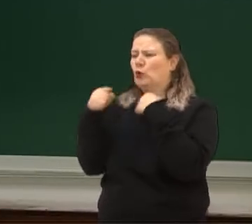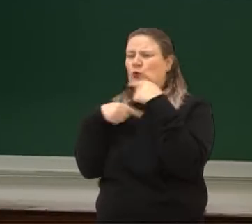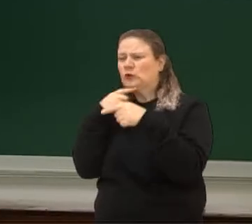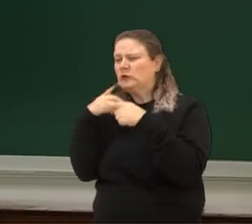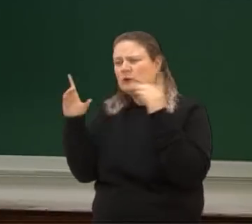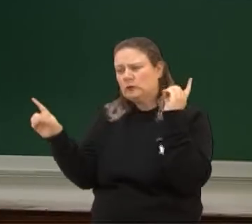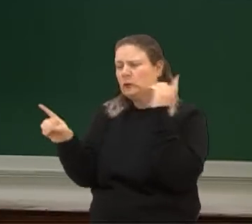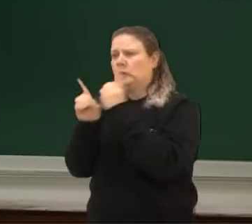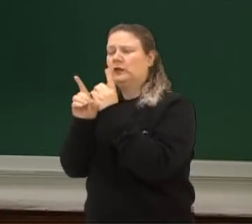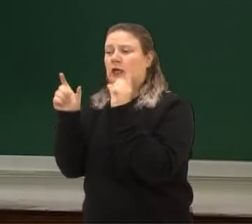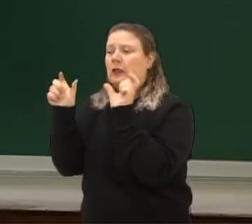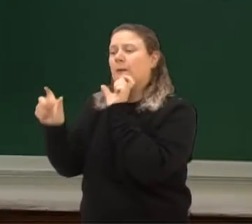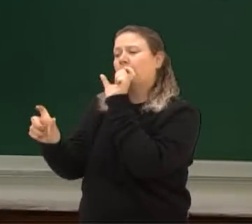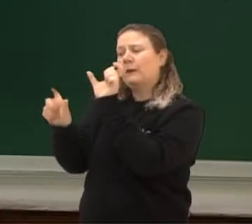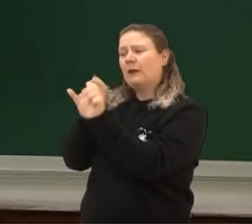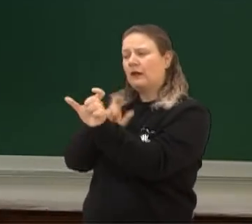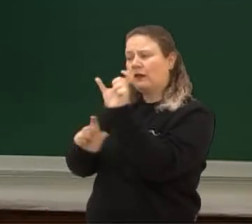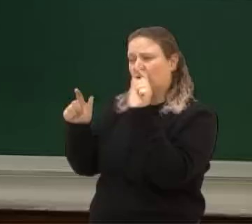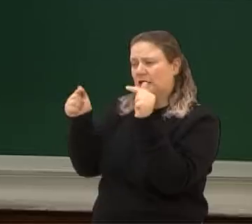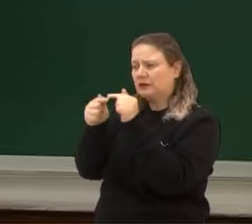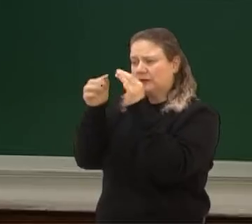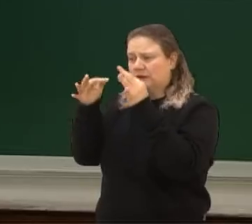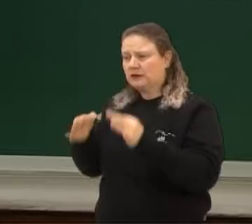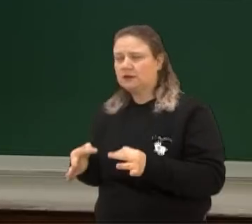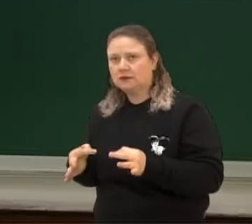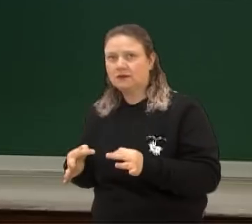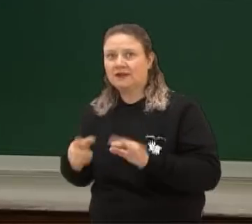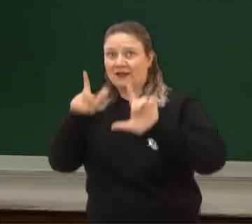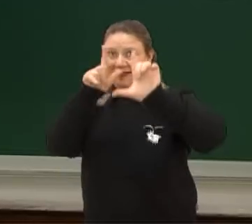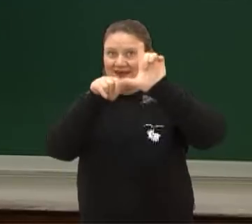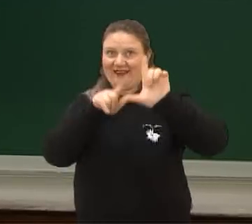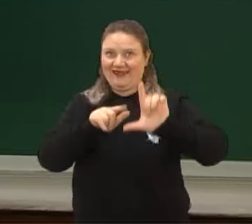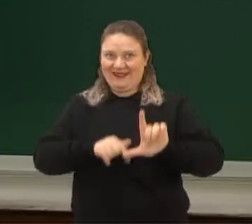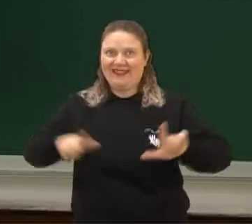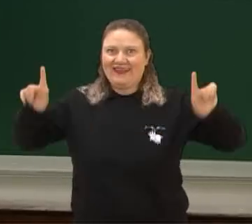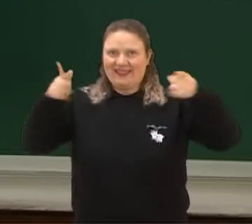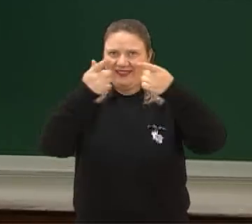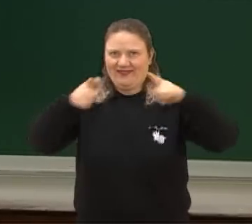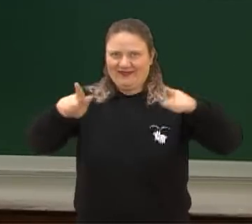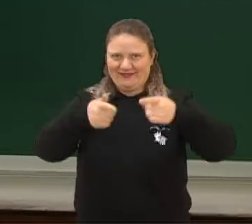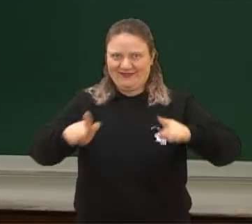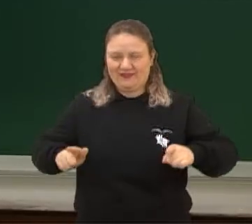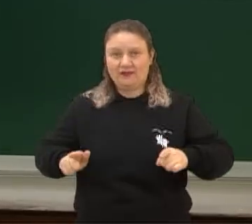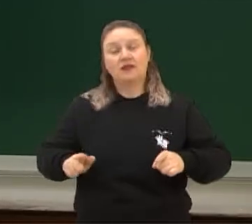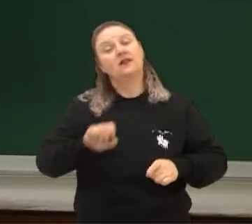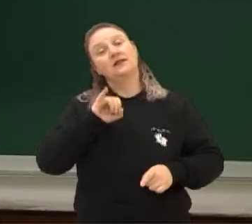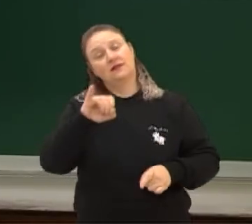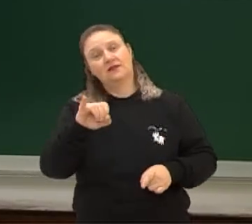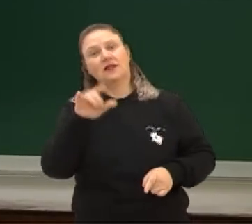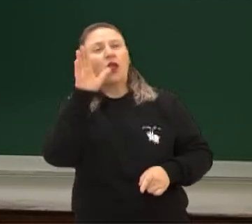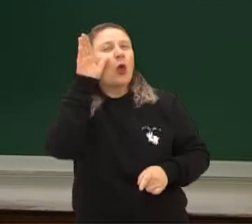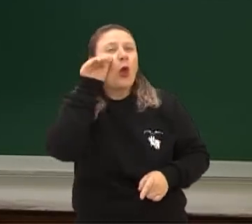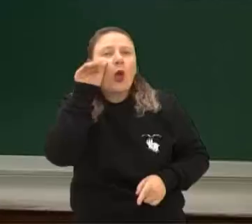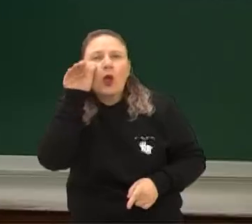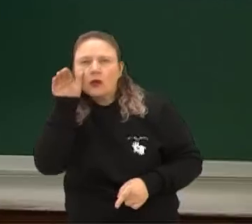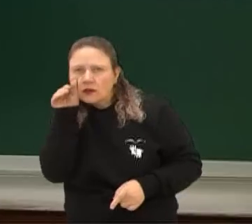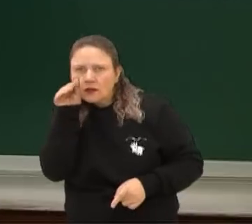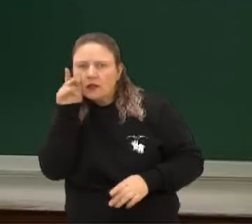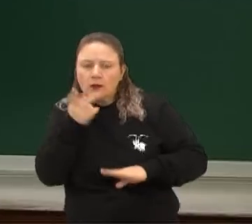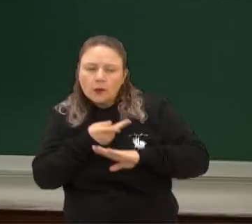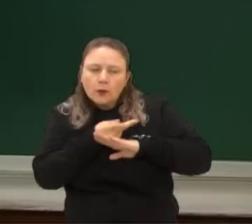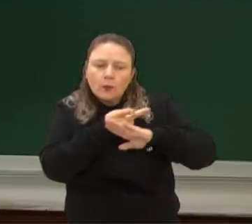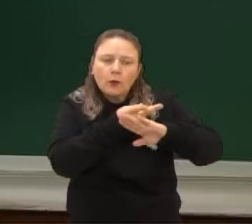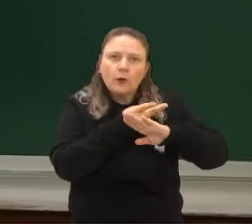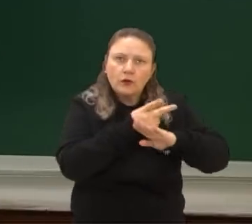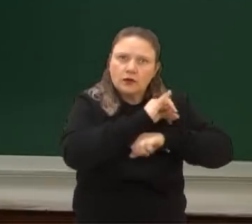palavras certas? Então, é isso que diz a letra da música, ok? Se você quiser conhecer melhor essa música, procura ela lá